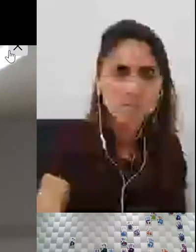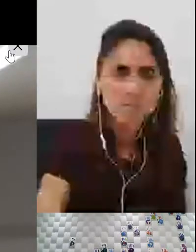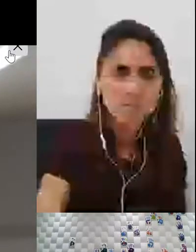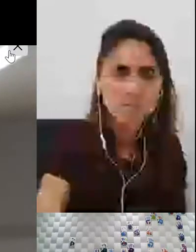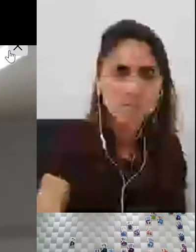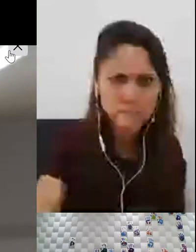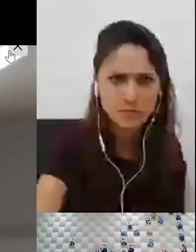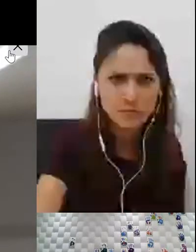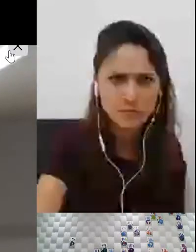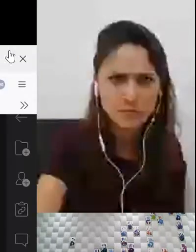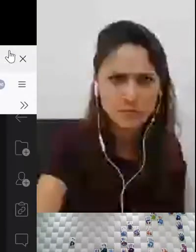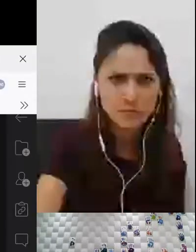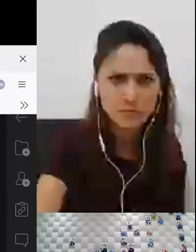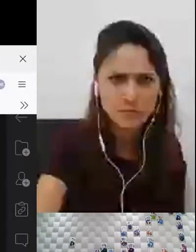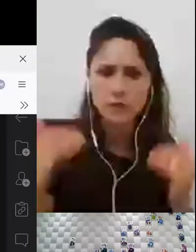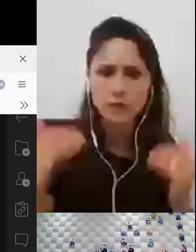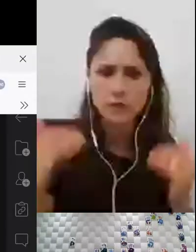beleza. Então,